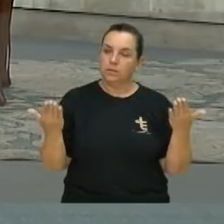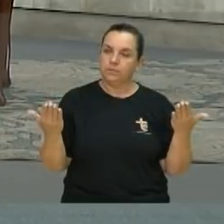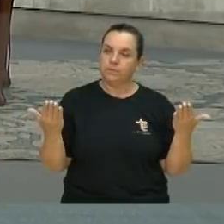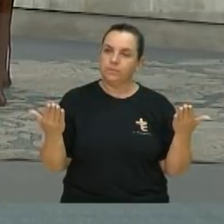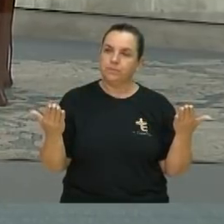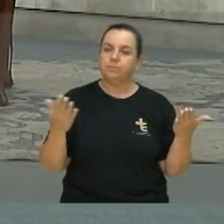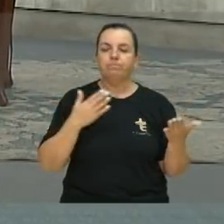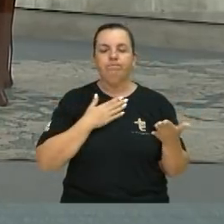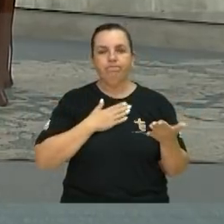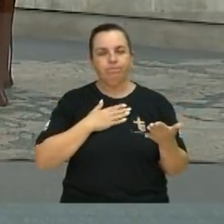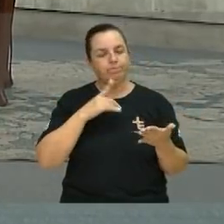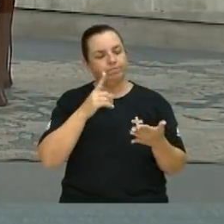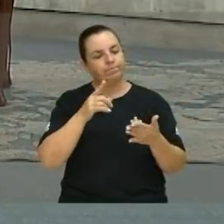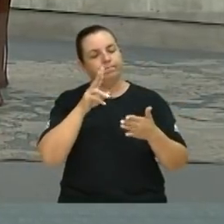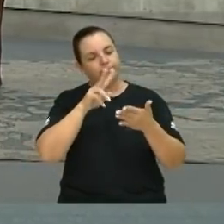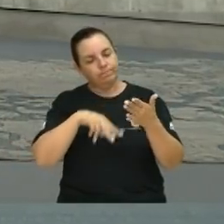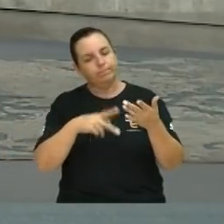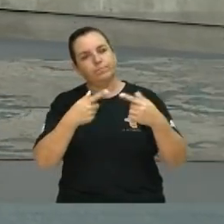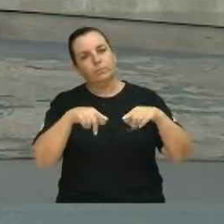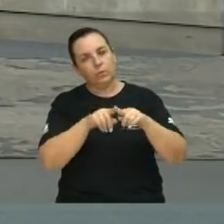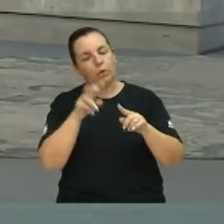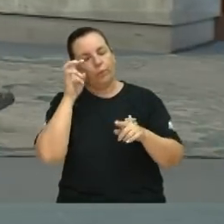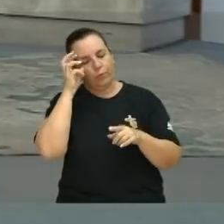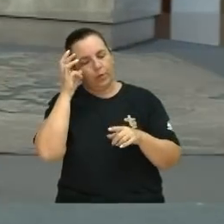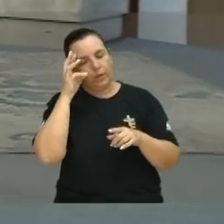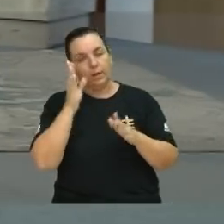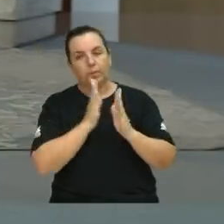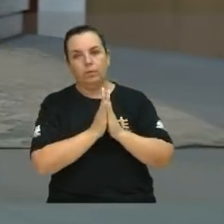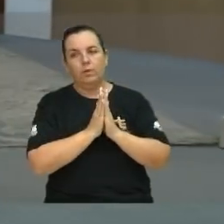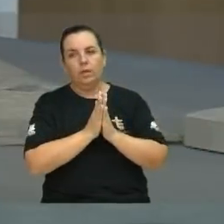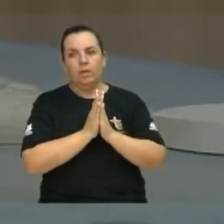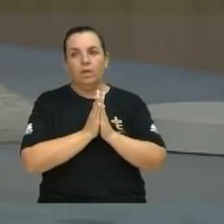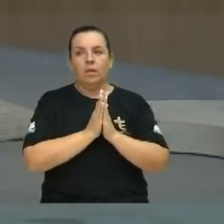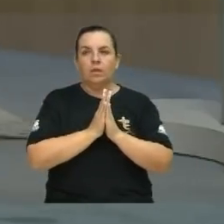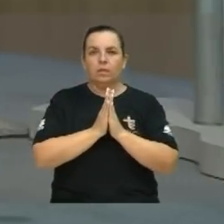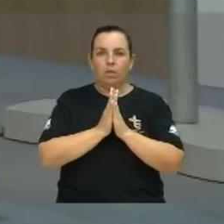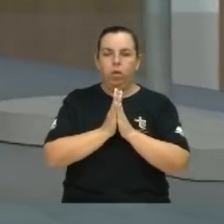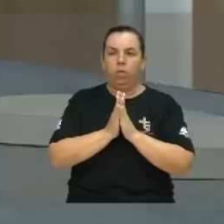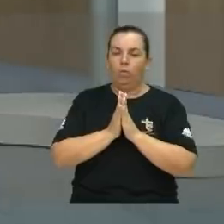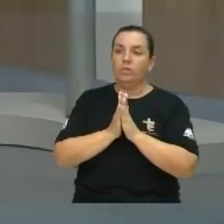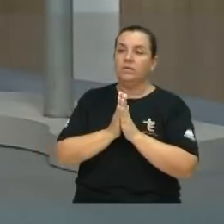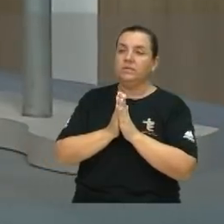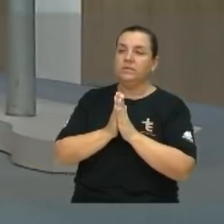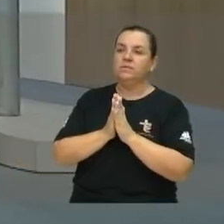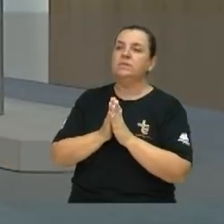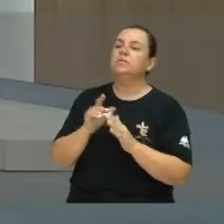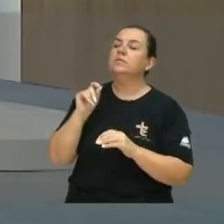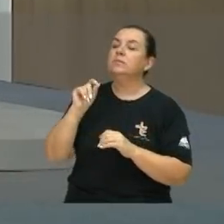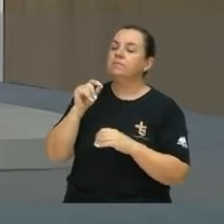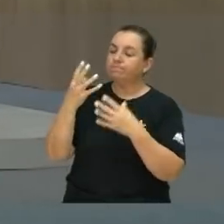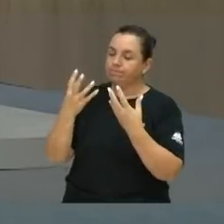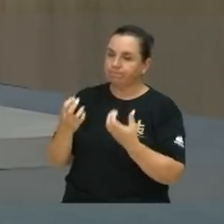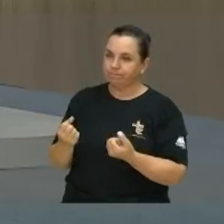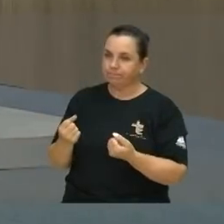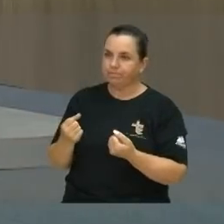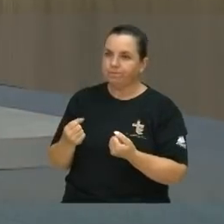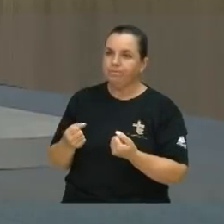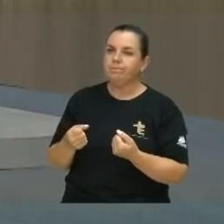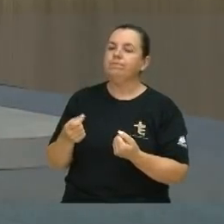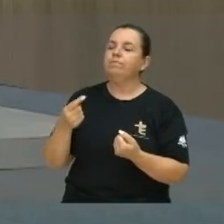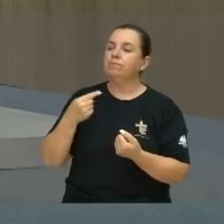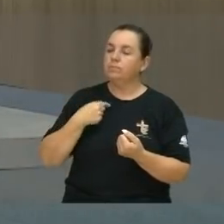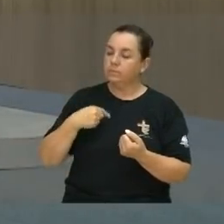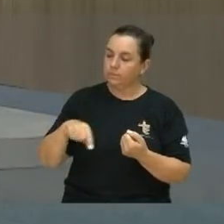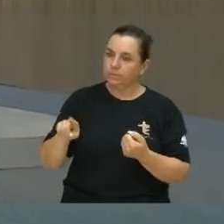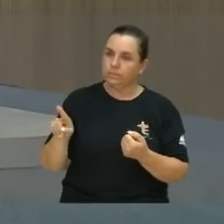eu gostaria que você lesse de novo por favor william a partir daqui quem recebe aquele que eu enviar e